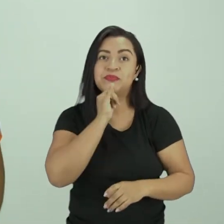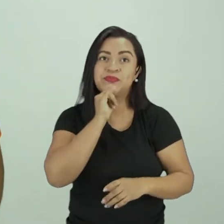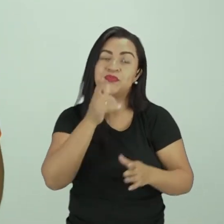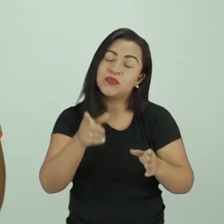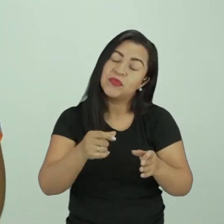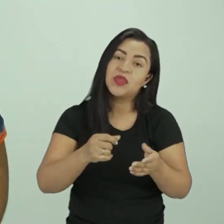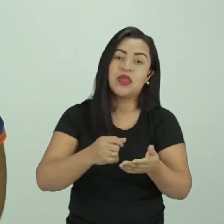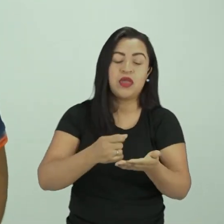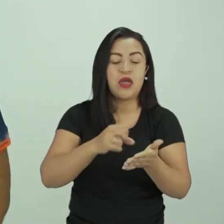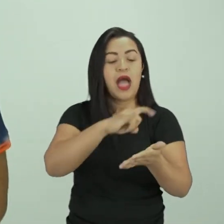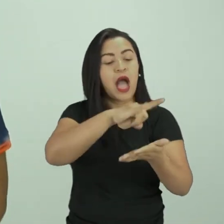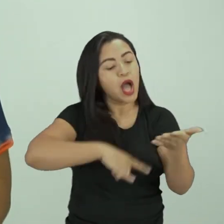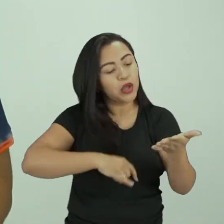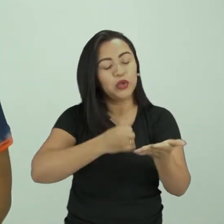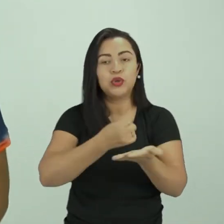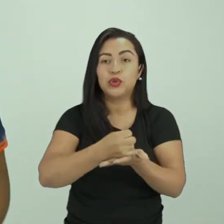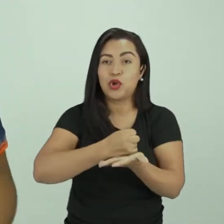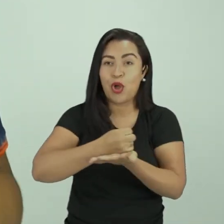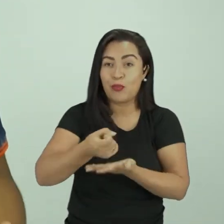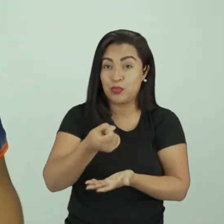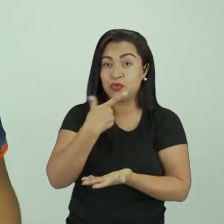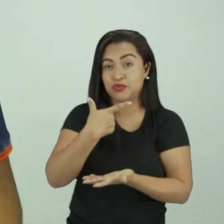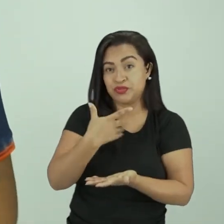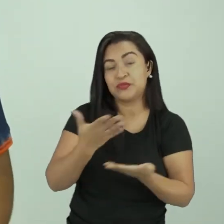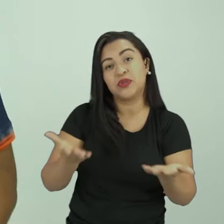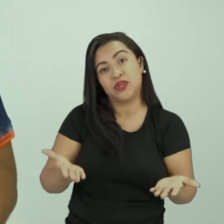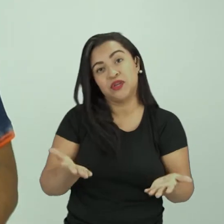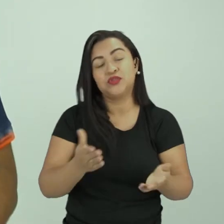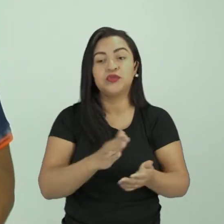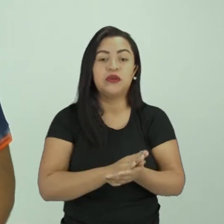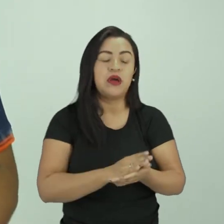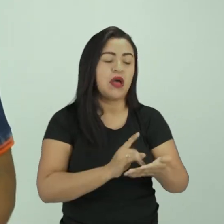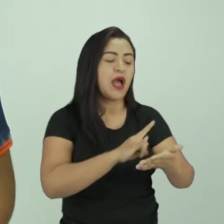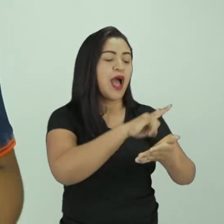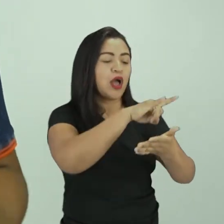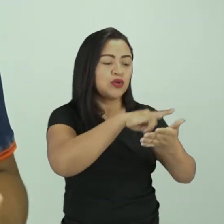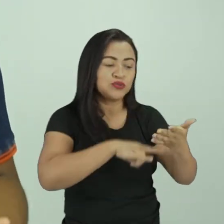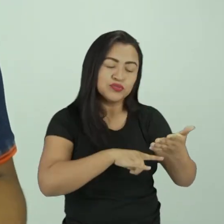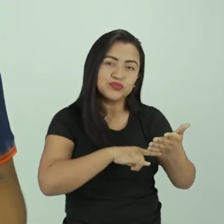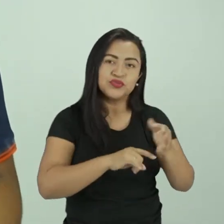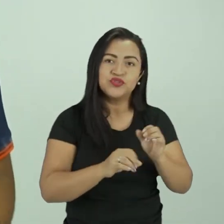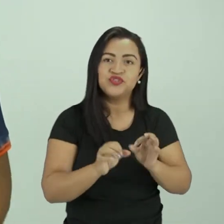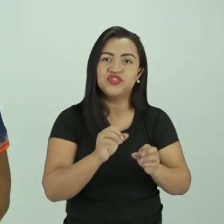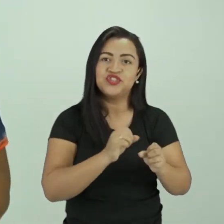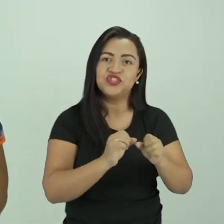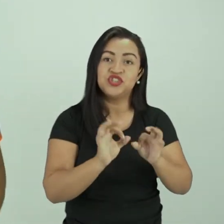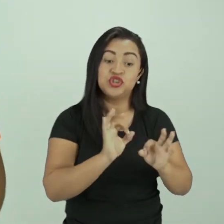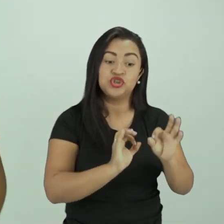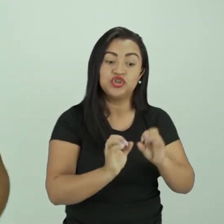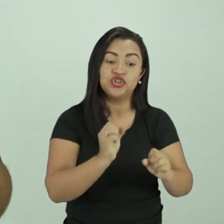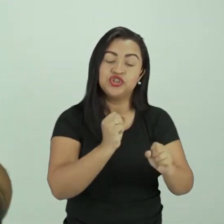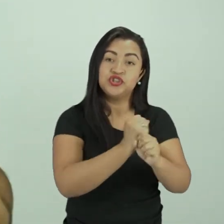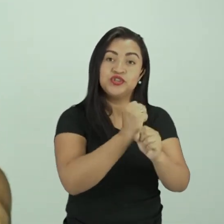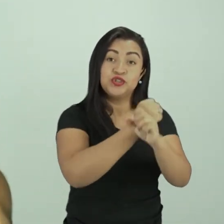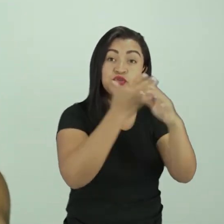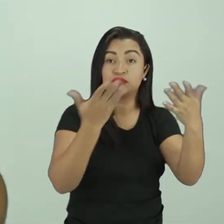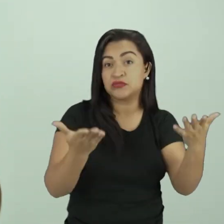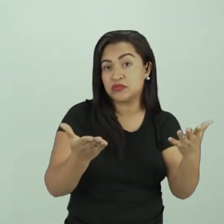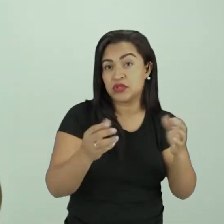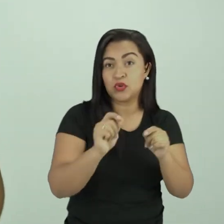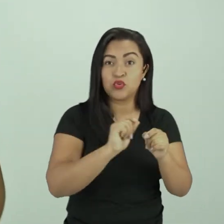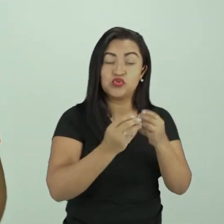aquele medicamento. Um manual de instrução, como montar alguma coisa, tá certo? Então,